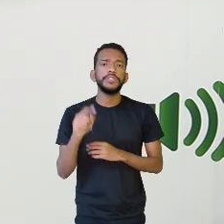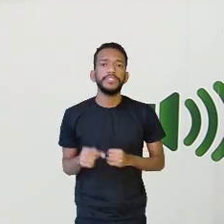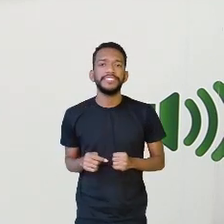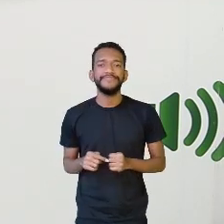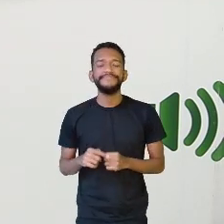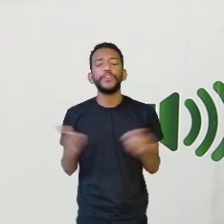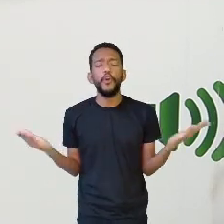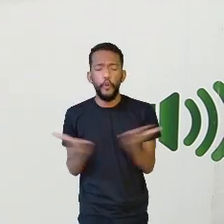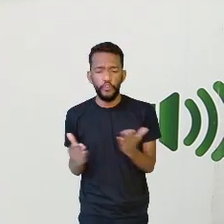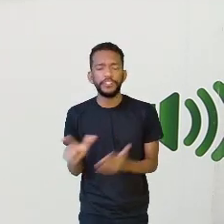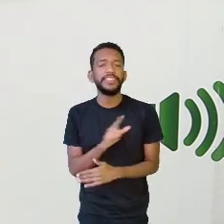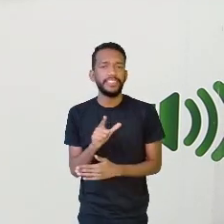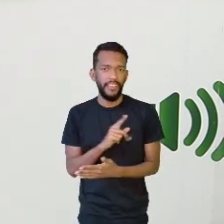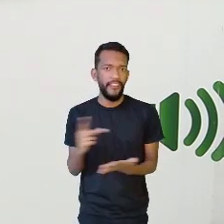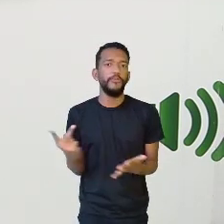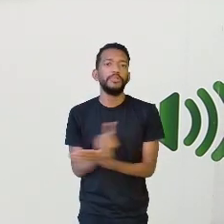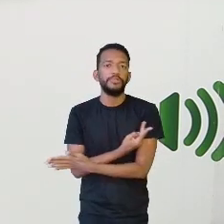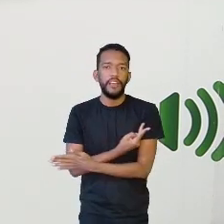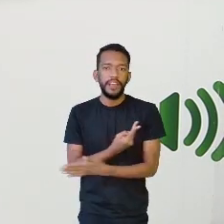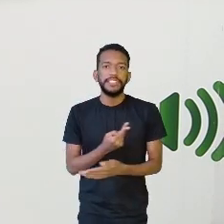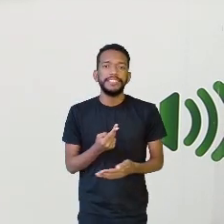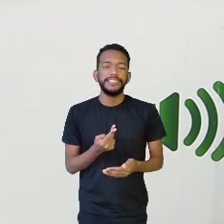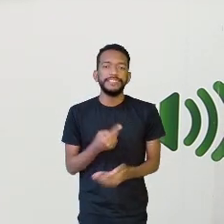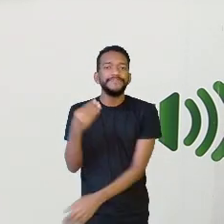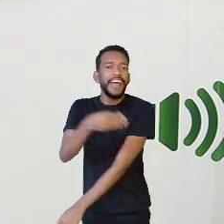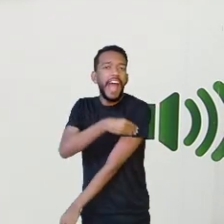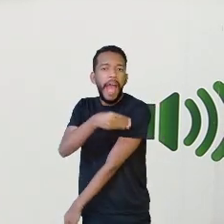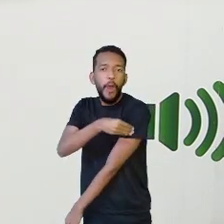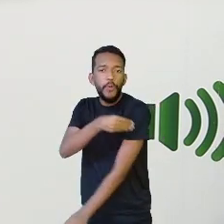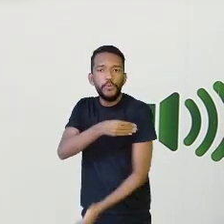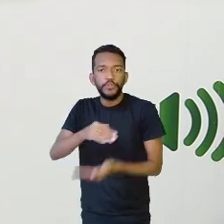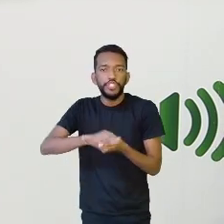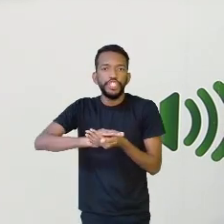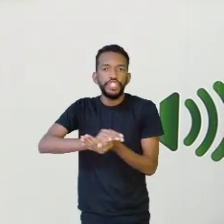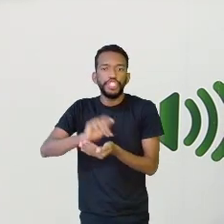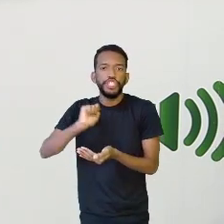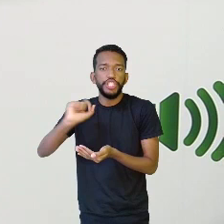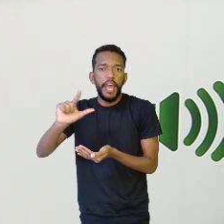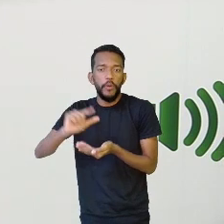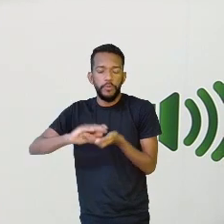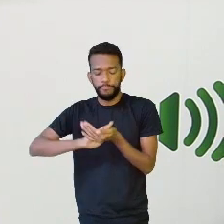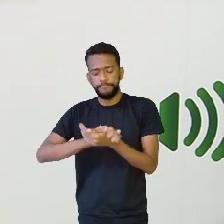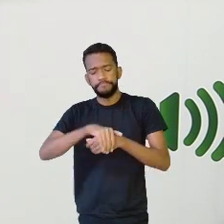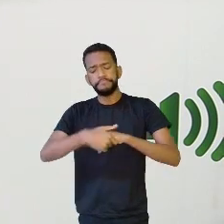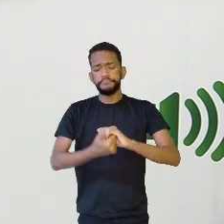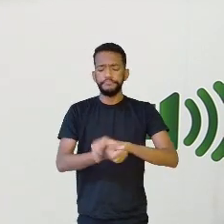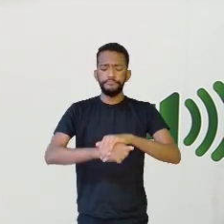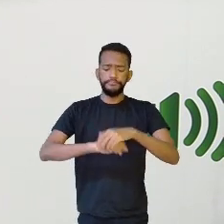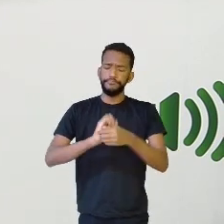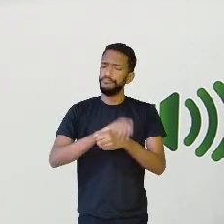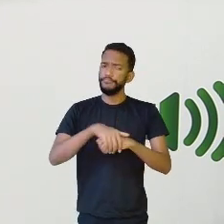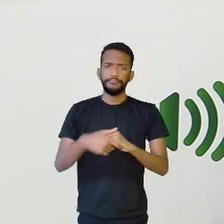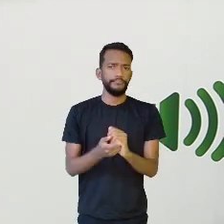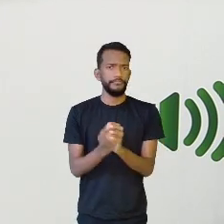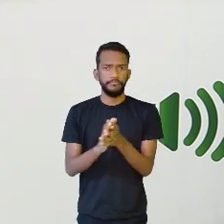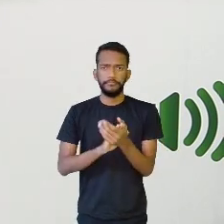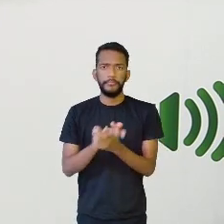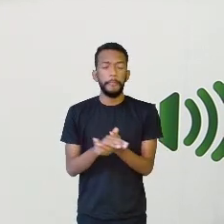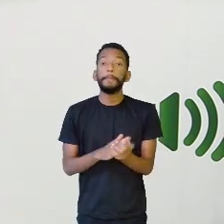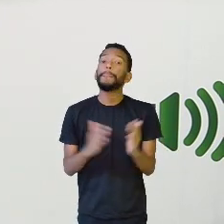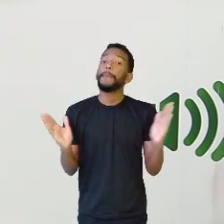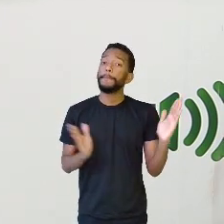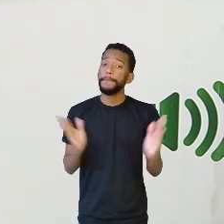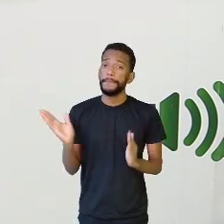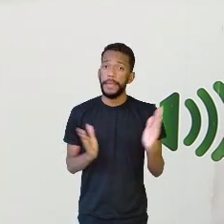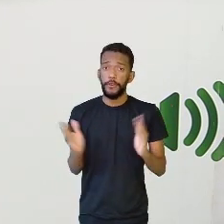muita gente está usando o álcool em gel, passando álcool na mão, né? Vai passar o álcool, a gente está num período